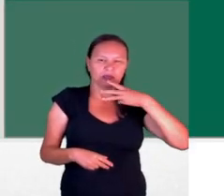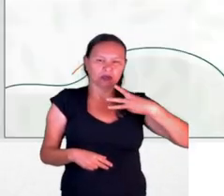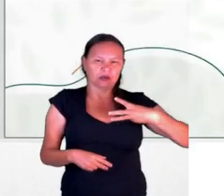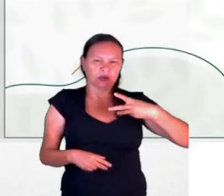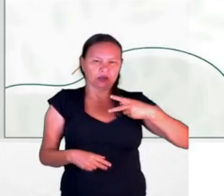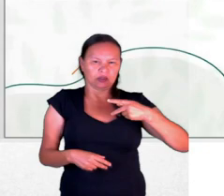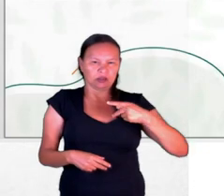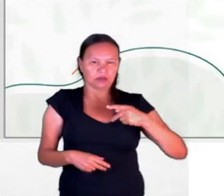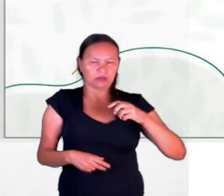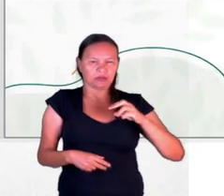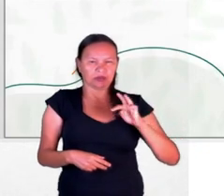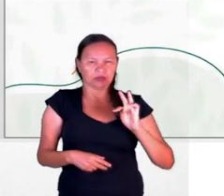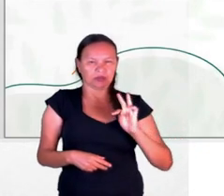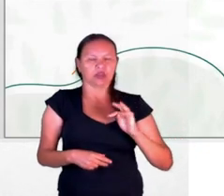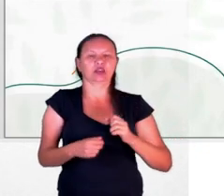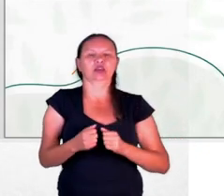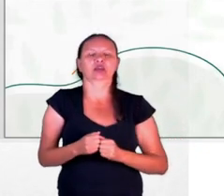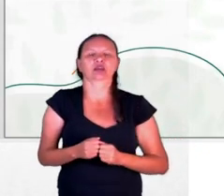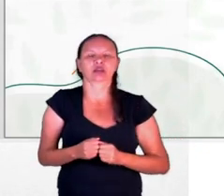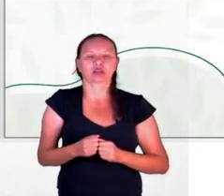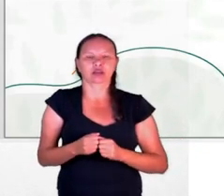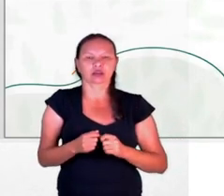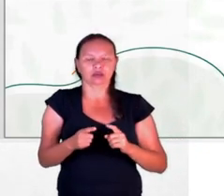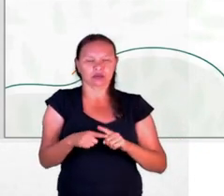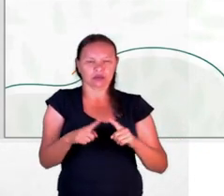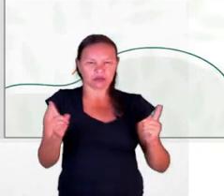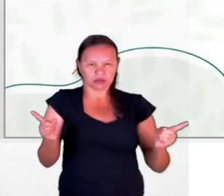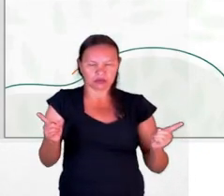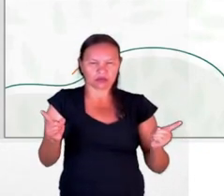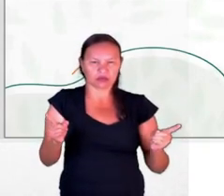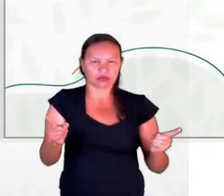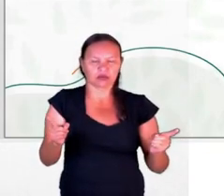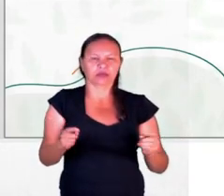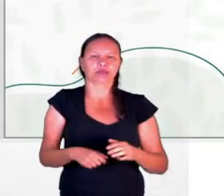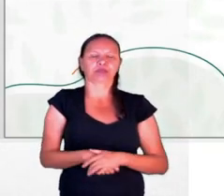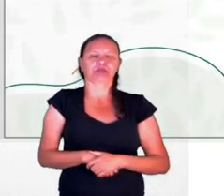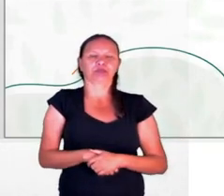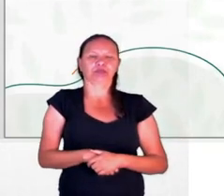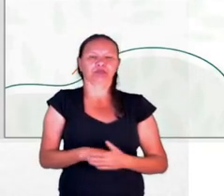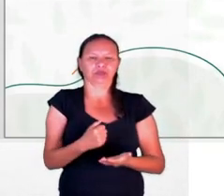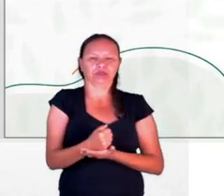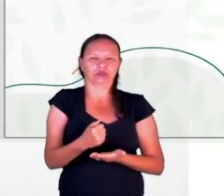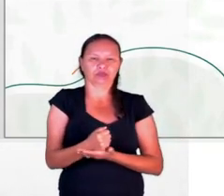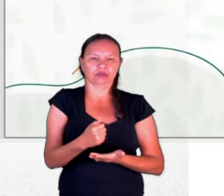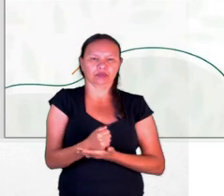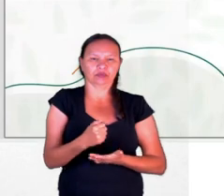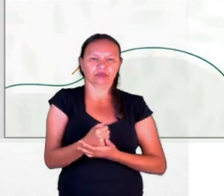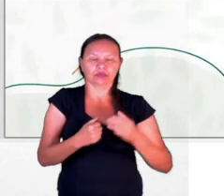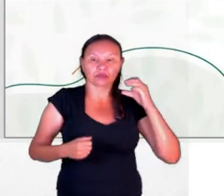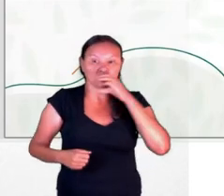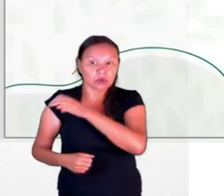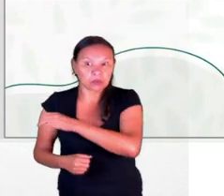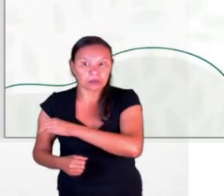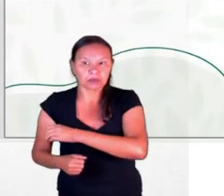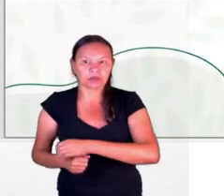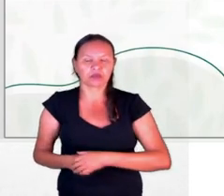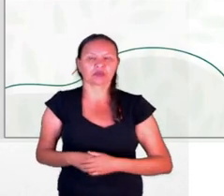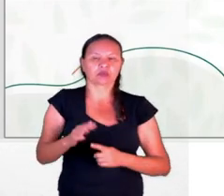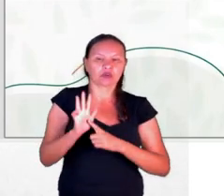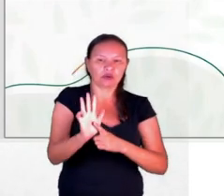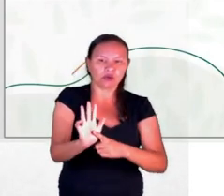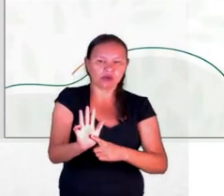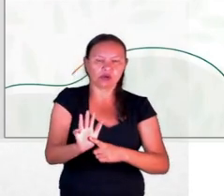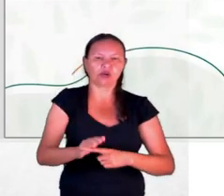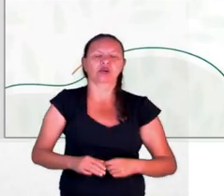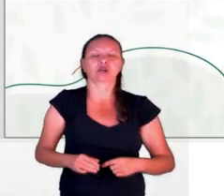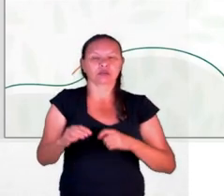público né então basicamente eh bem corrido né Essa apresentação tem um